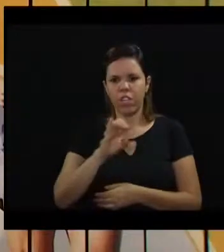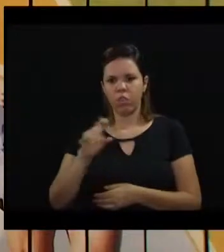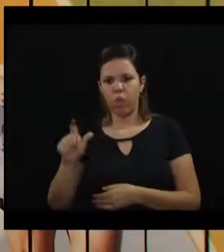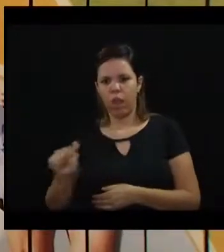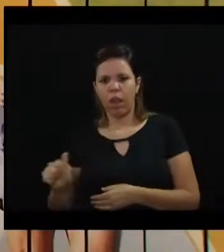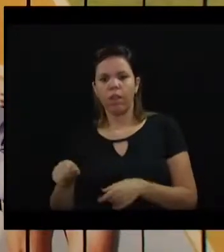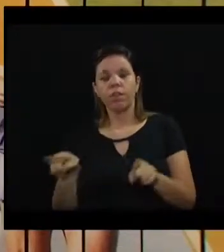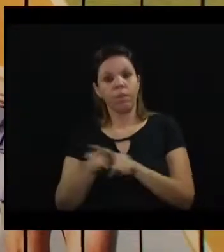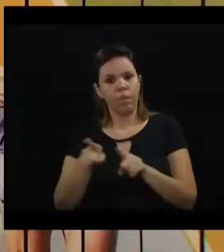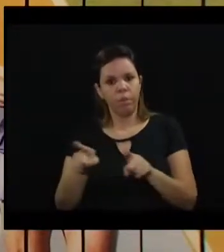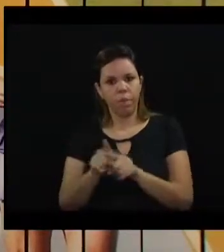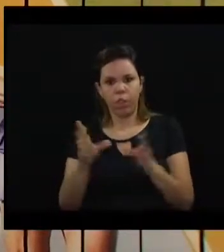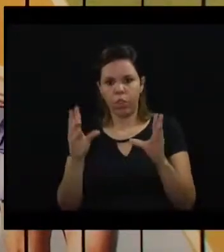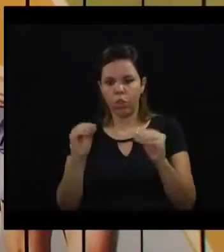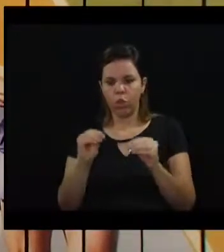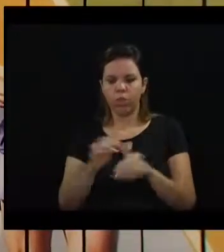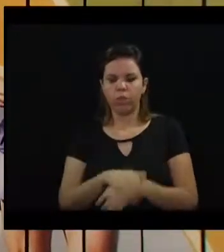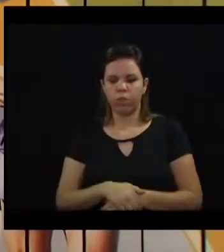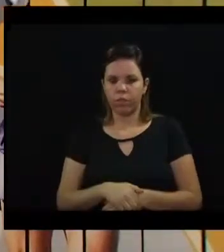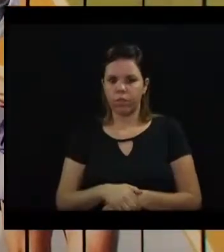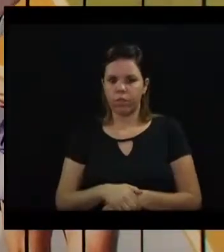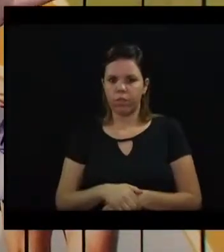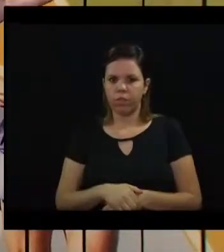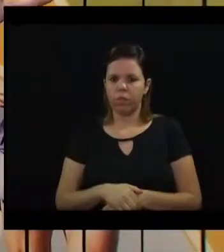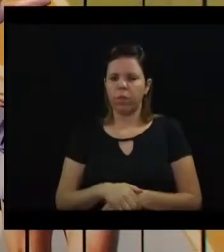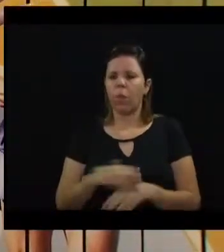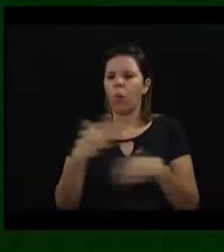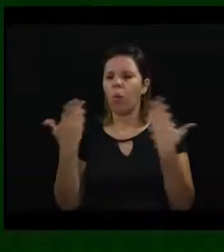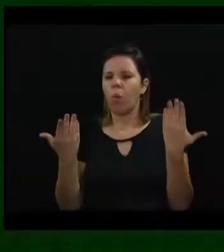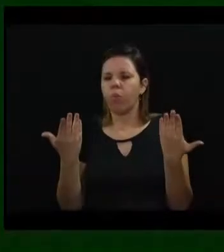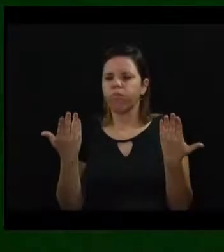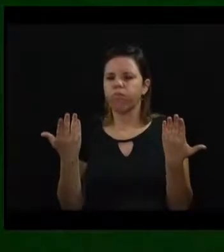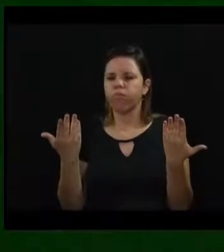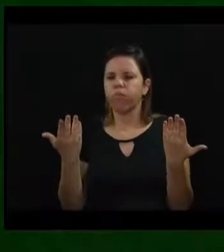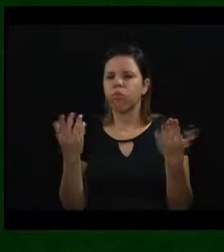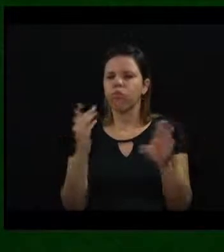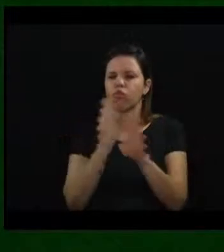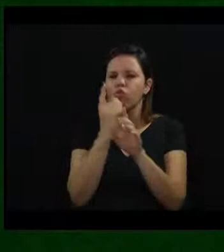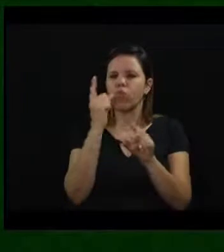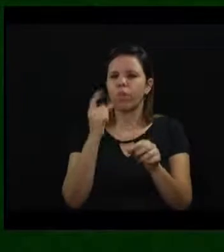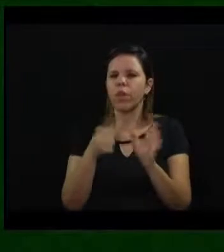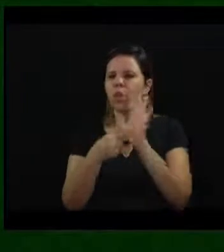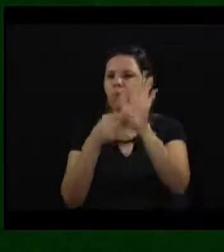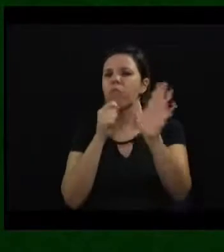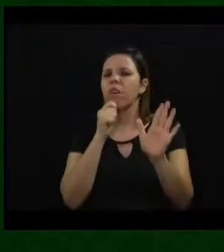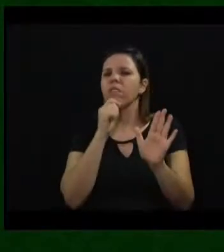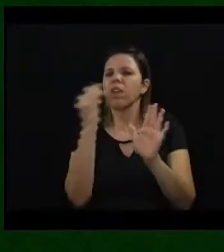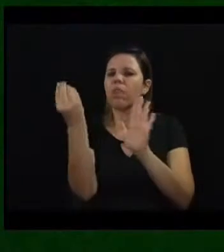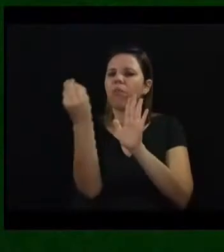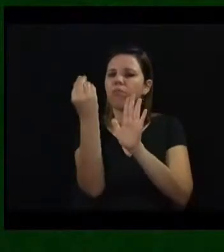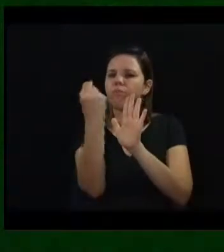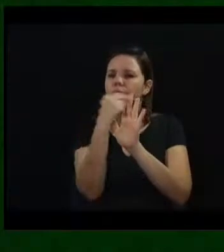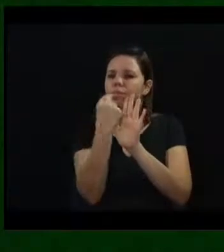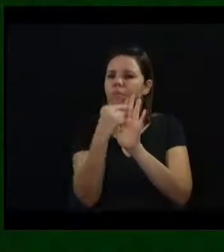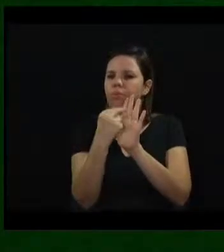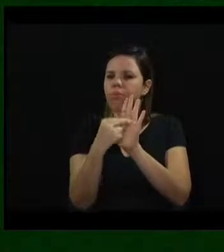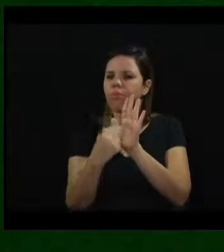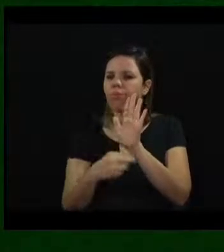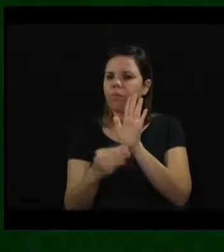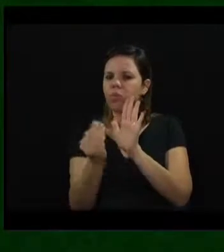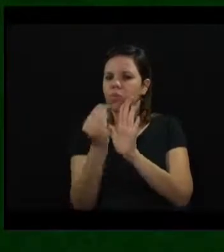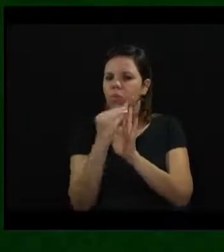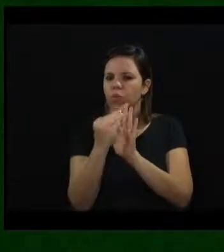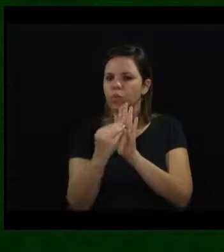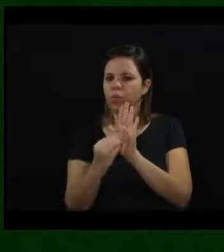também nós vamos desvendar os mistérios do técnico Tite, né? Não revelou a escalação, mas para vocês a gente fala aí a